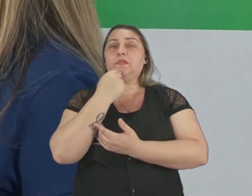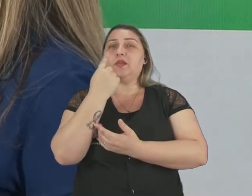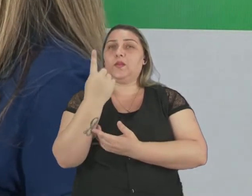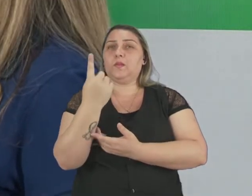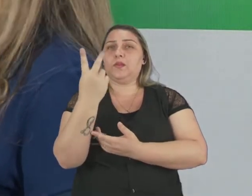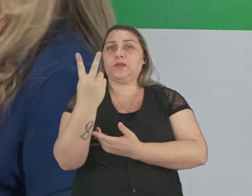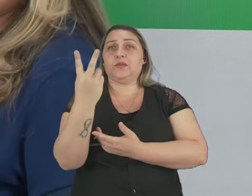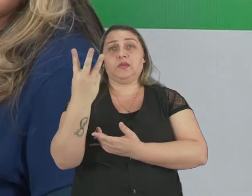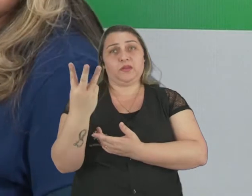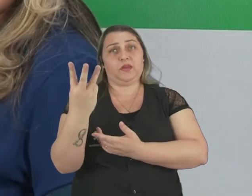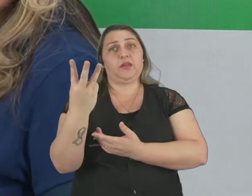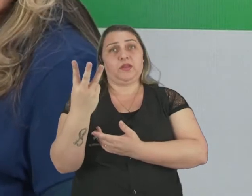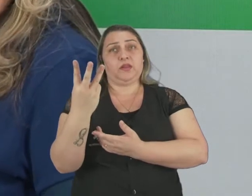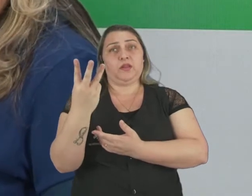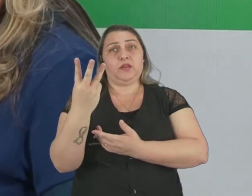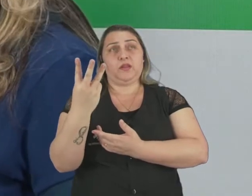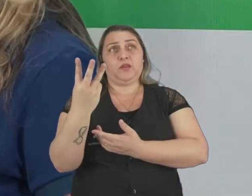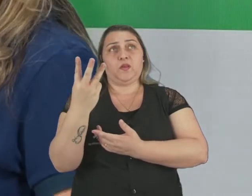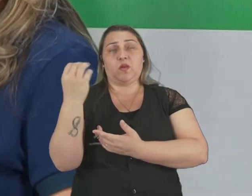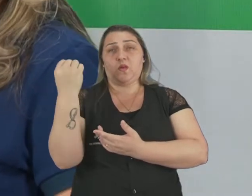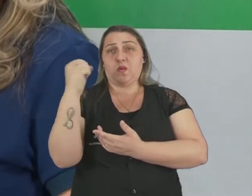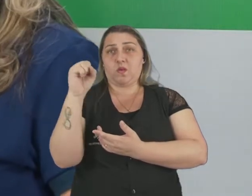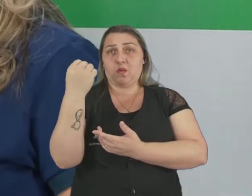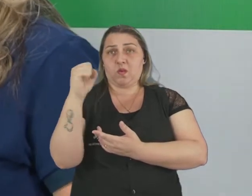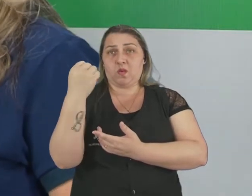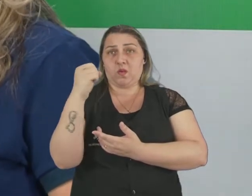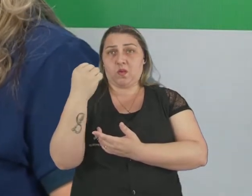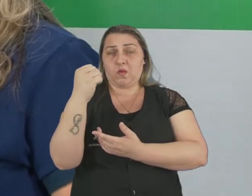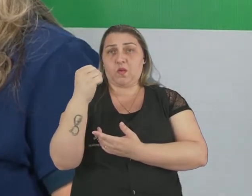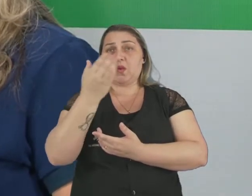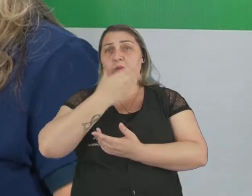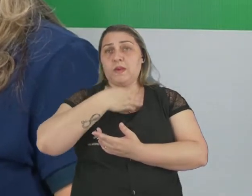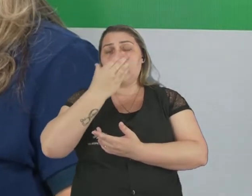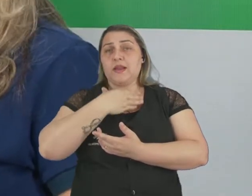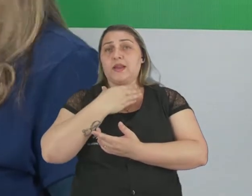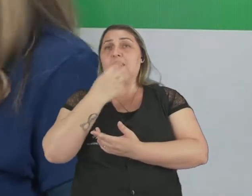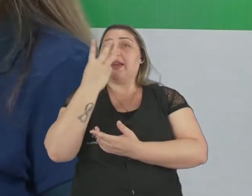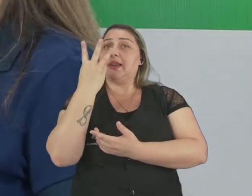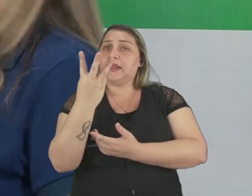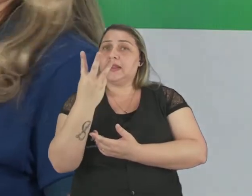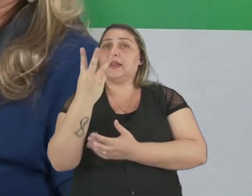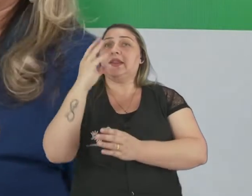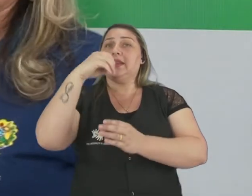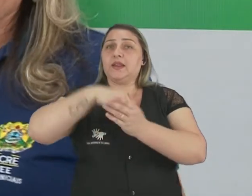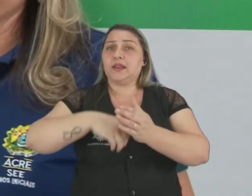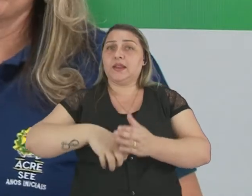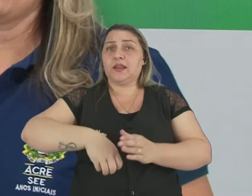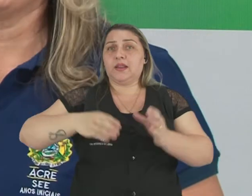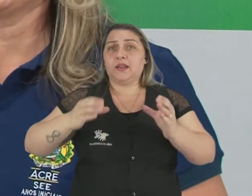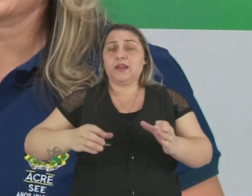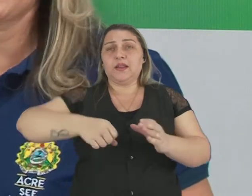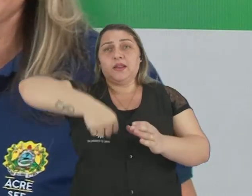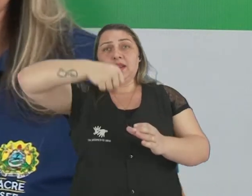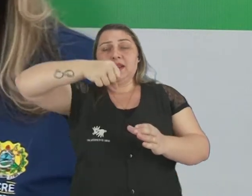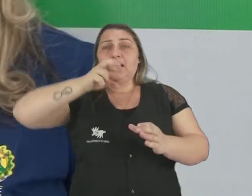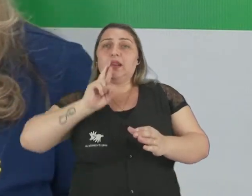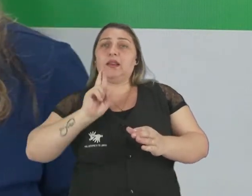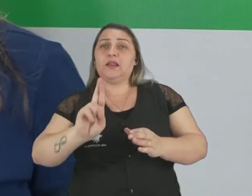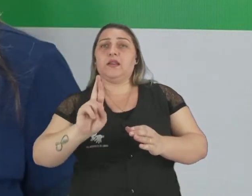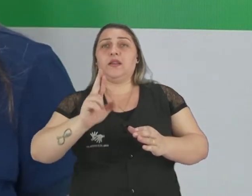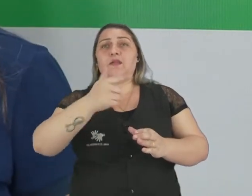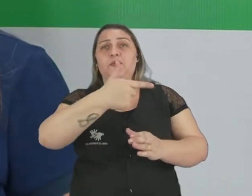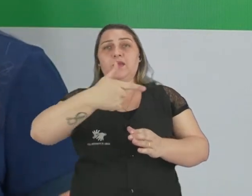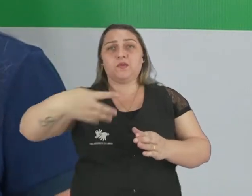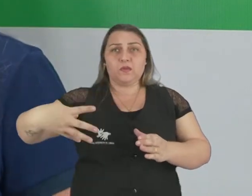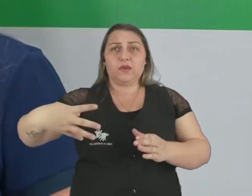1, 2, 3. Eu tenho 8, 3 vezes certinho, que o total é o que está aí na